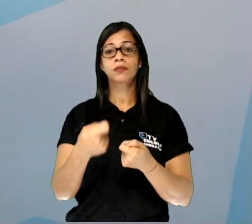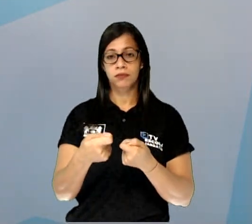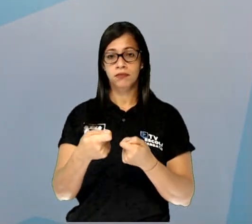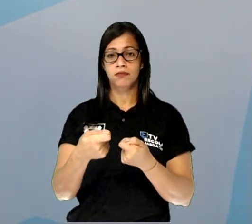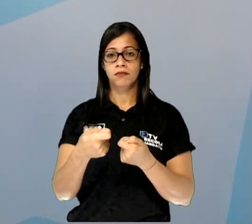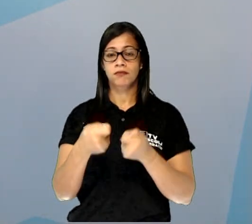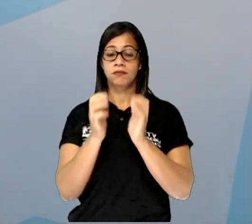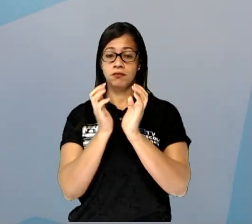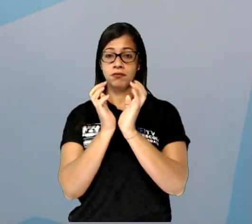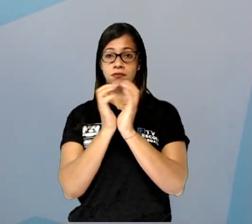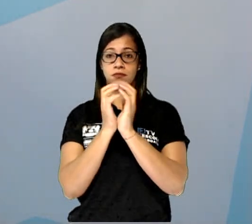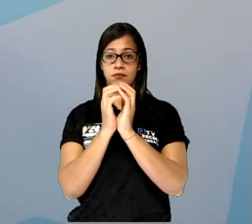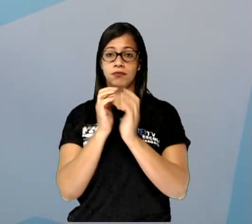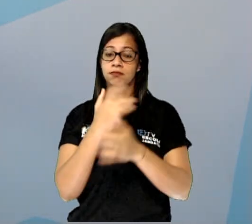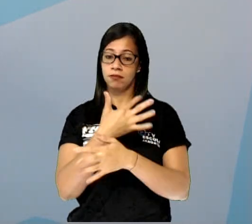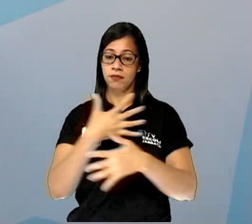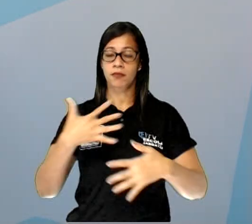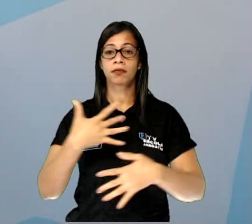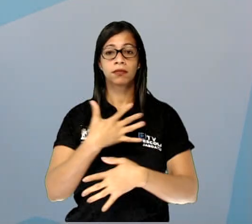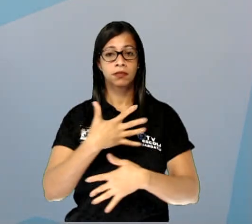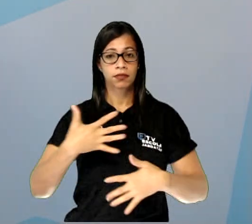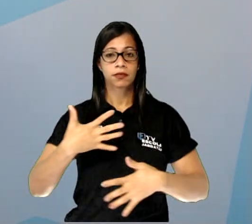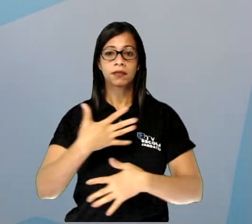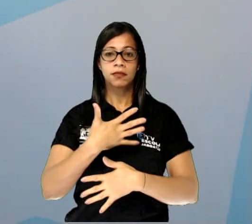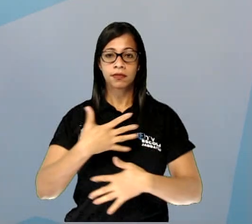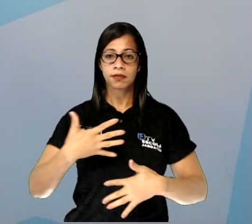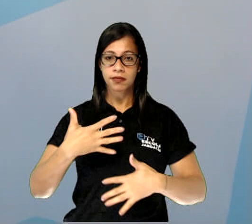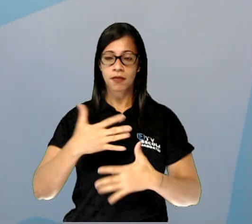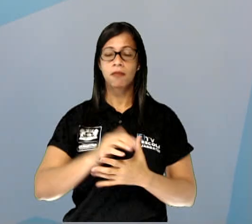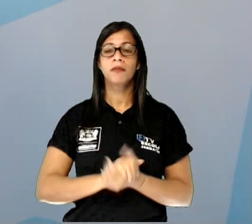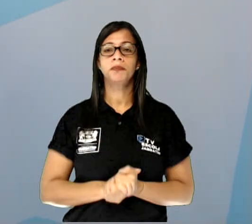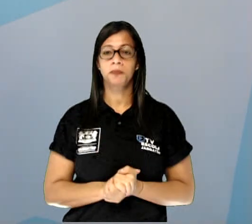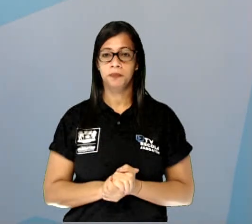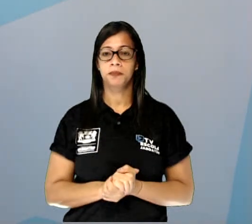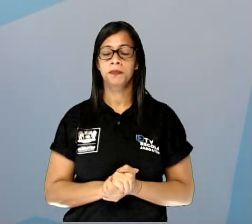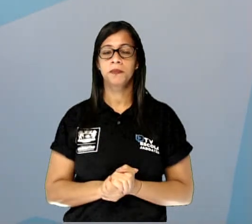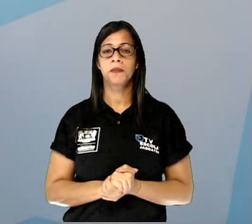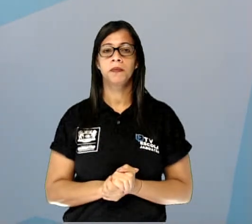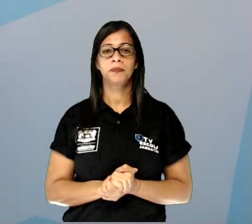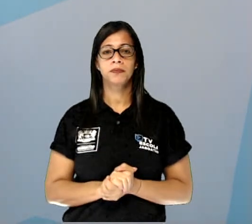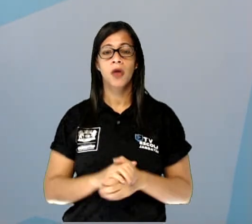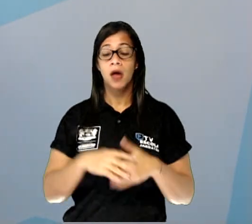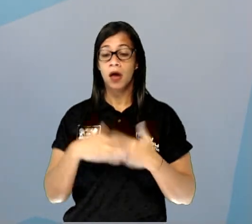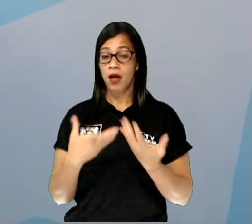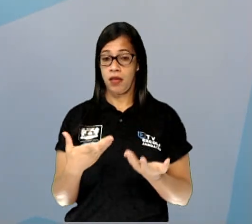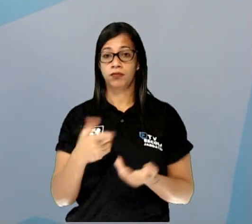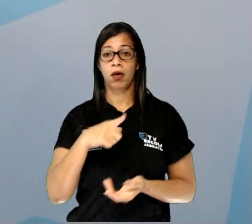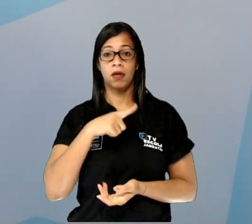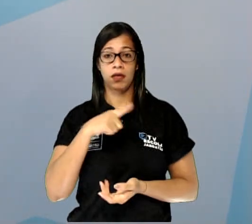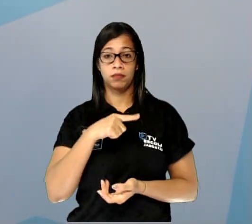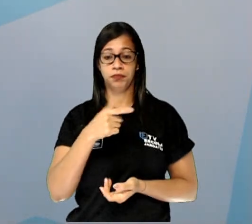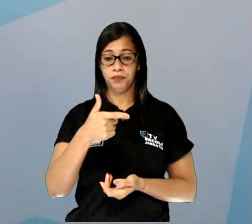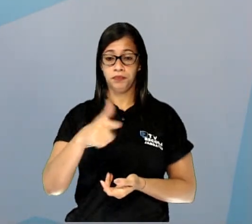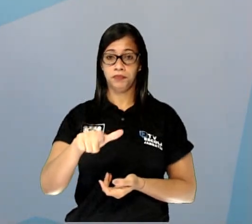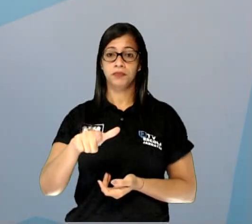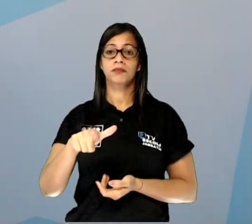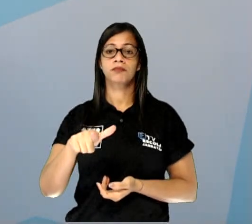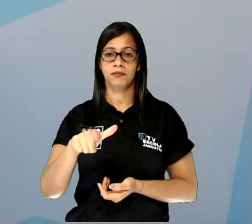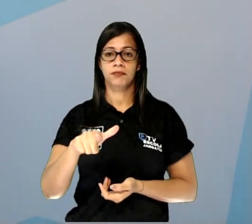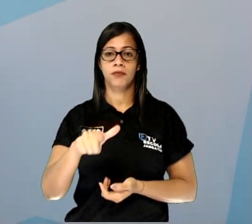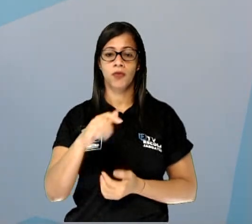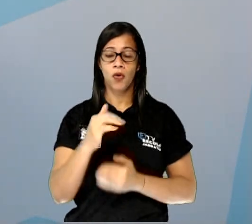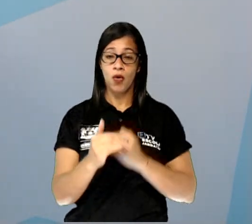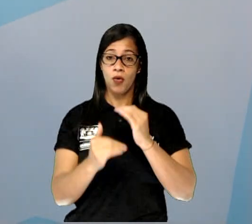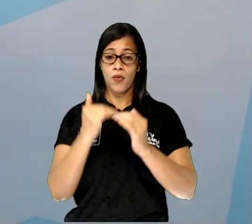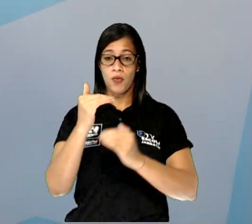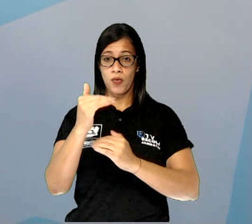uma potência estrangeira que estava dominando essa região gastou dinheiro aqui. Então, construiu pontes, fez drenagem de pântanos,